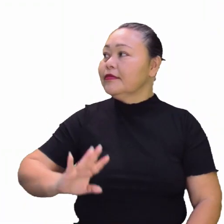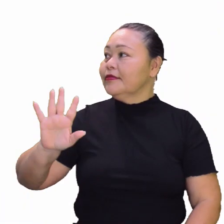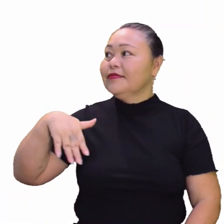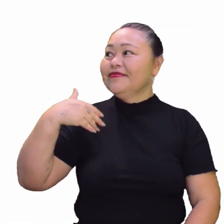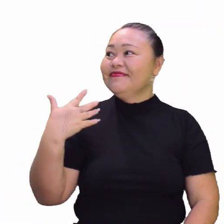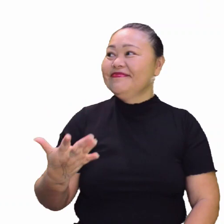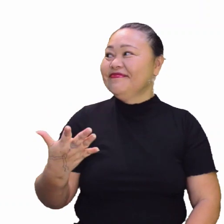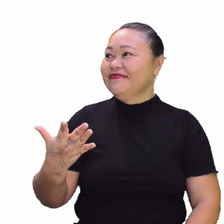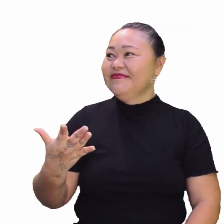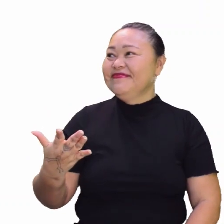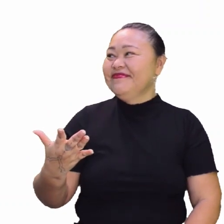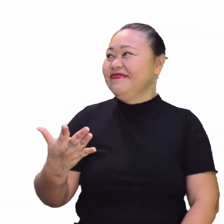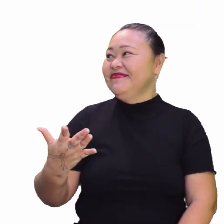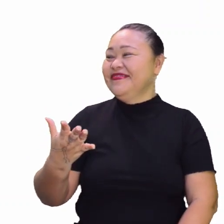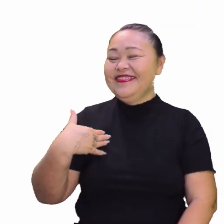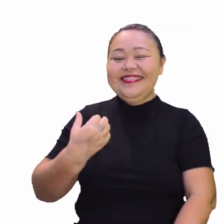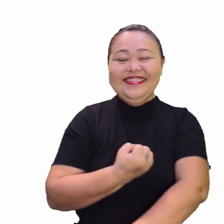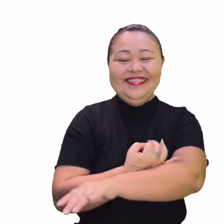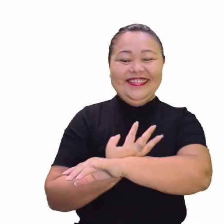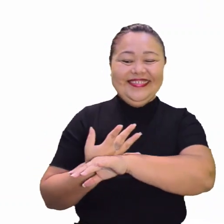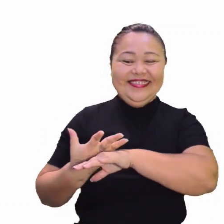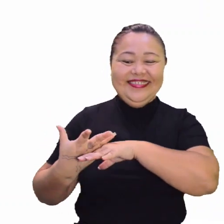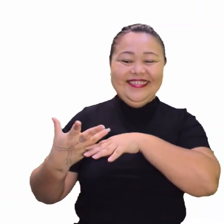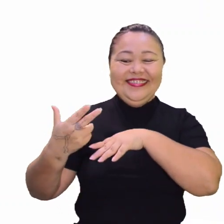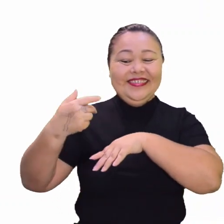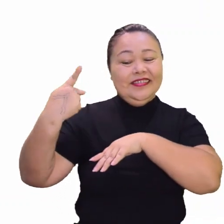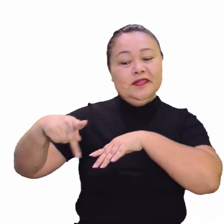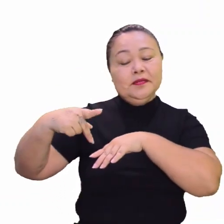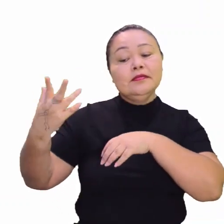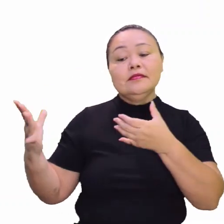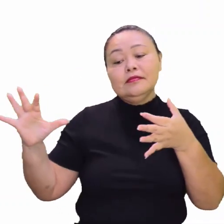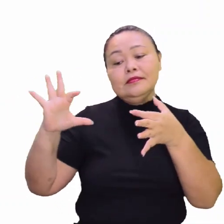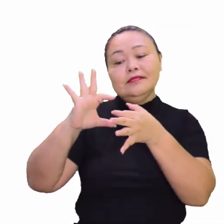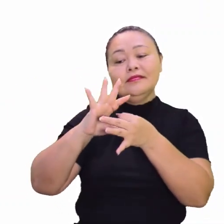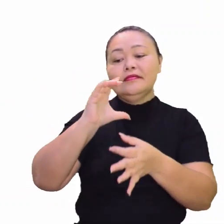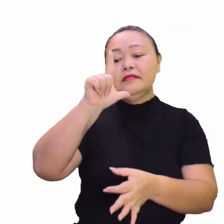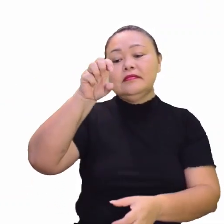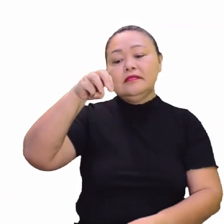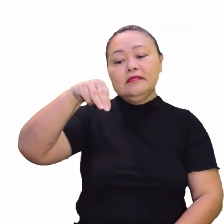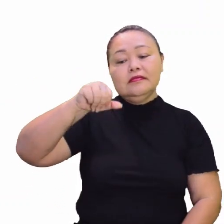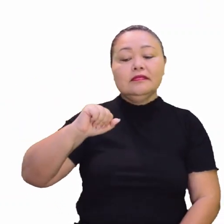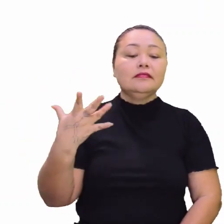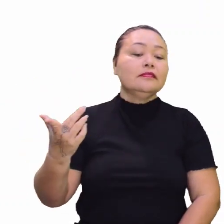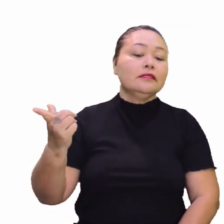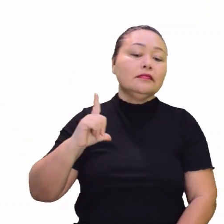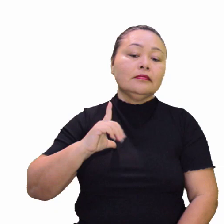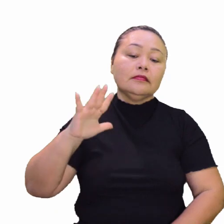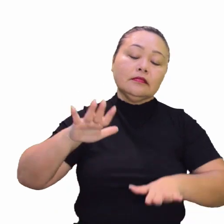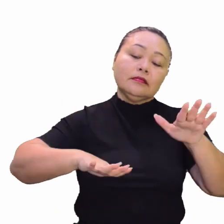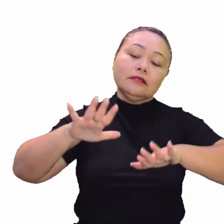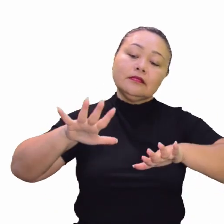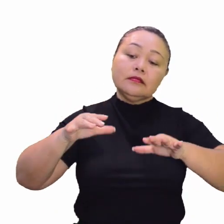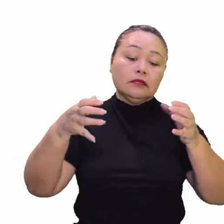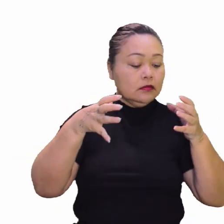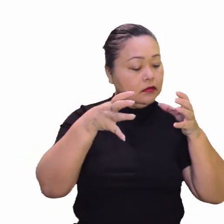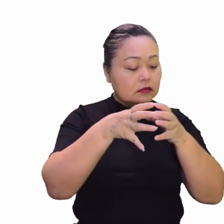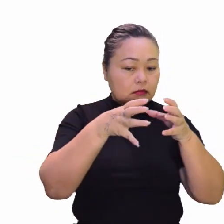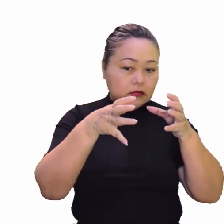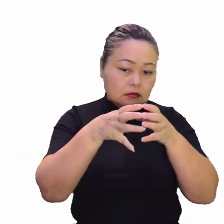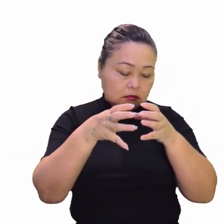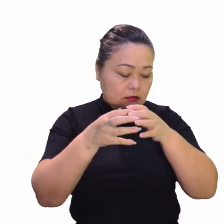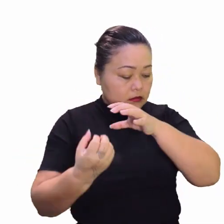Então, essa vegetação nativa que está ligada às características do clima, dessa forma, algumas